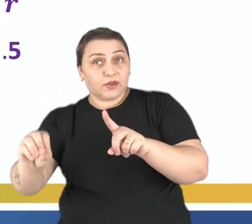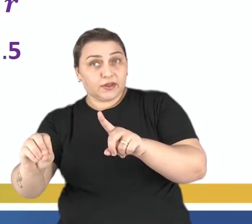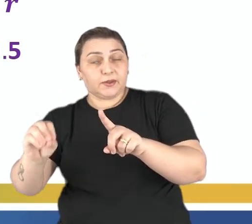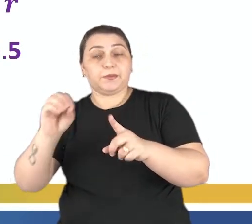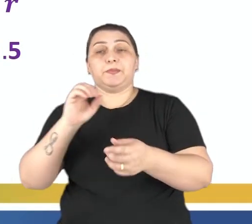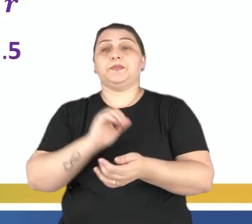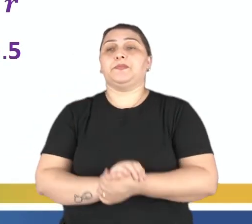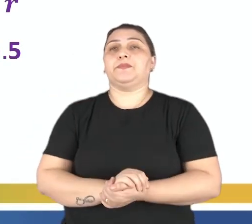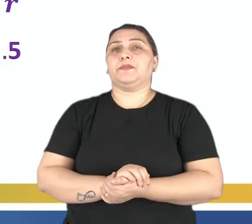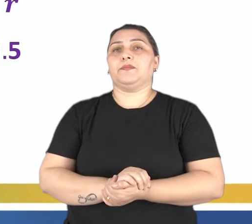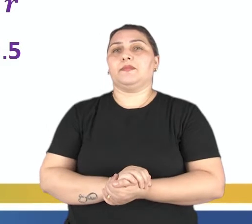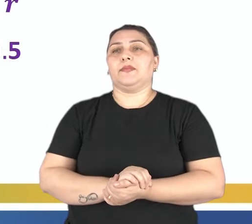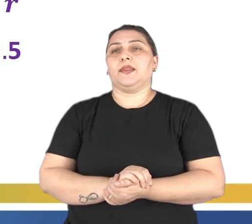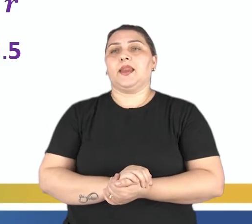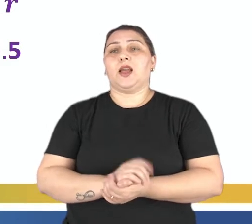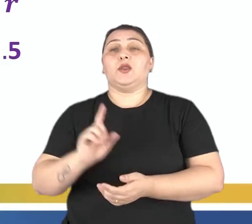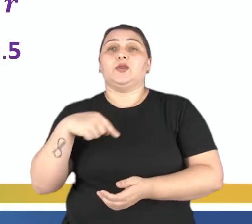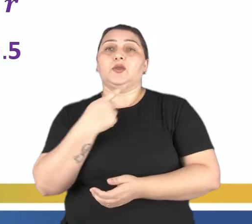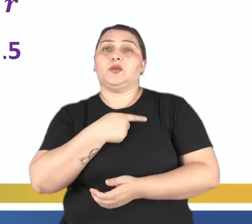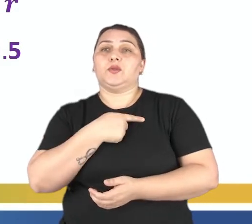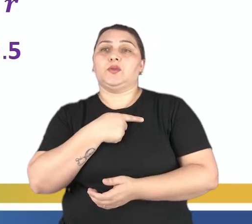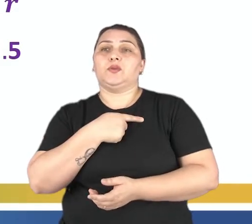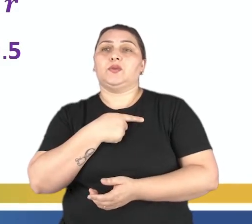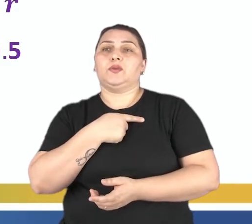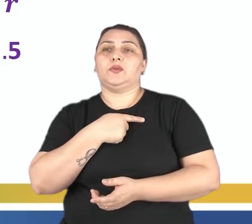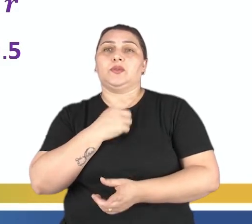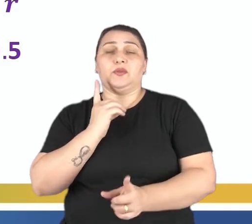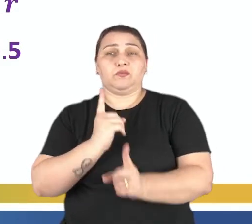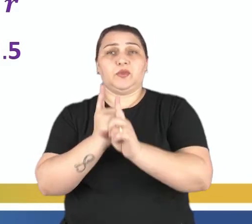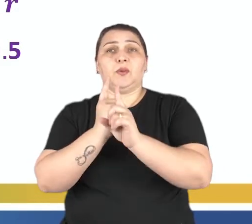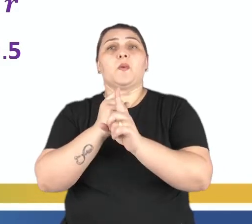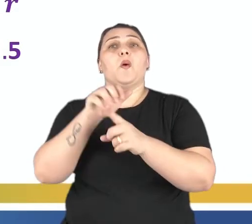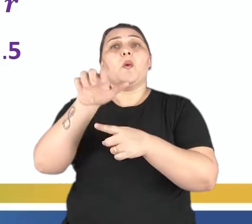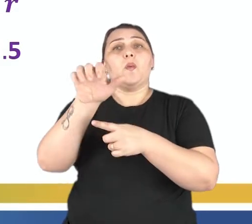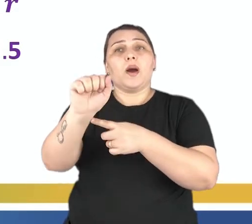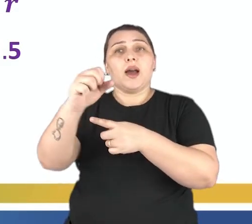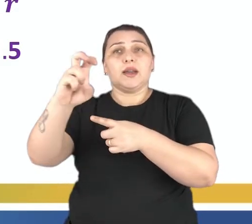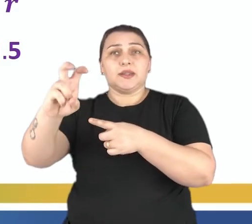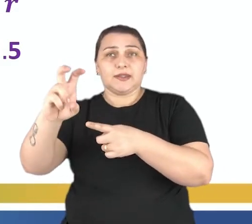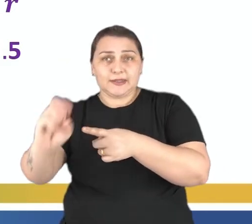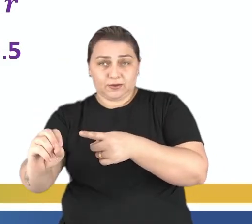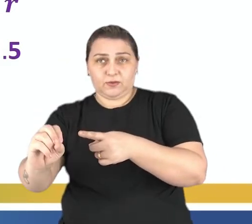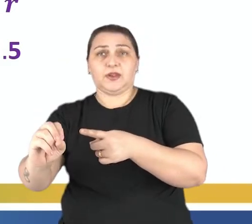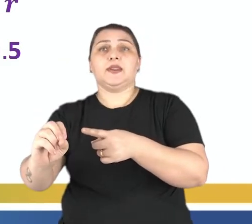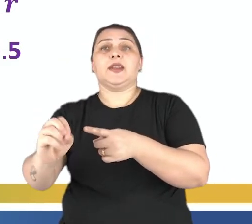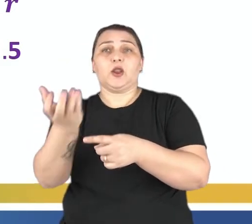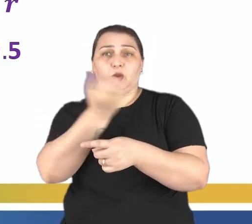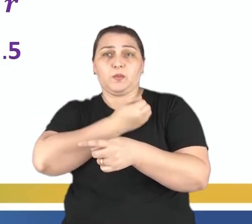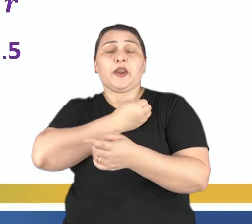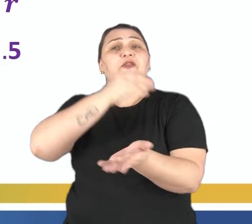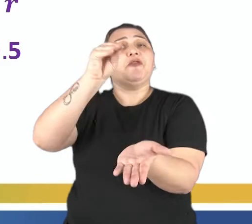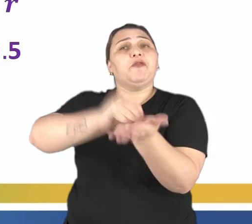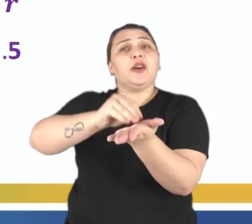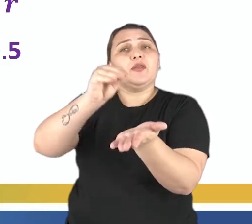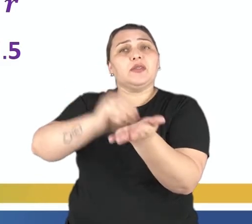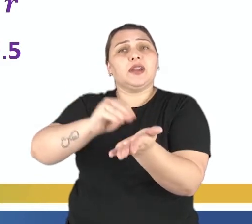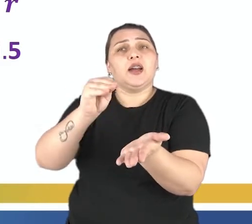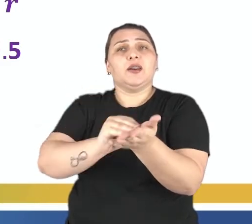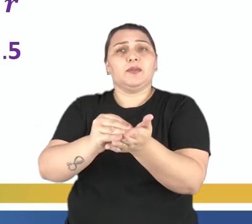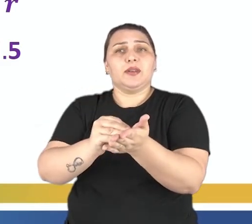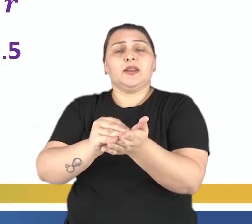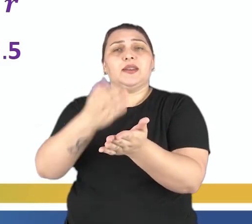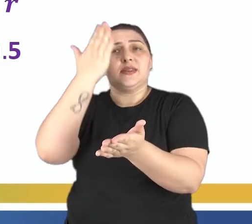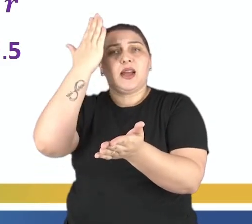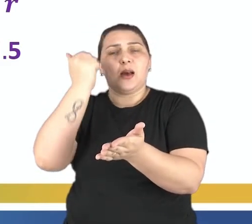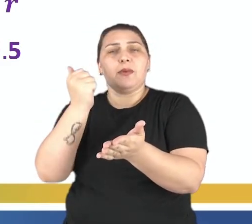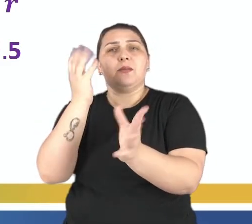250. Ou seja, o que nós acabamos de descobrir foi o A50, elemento este que faltava para